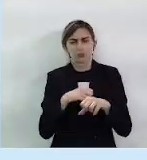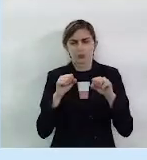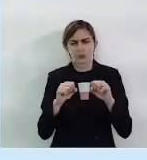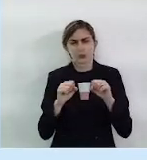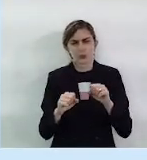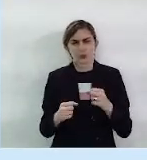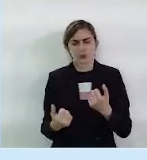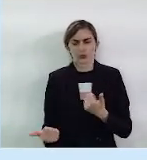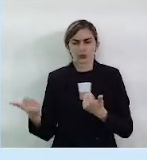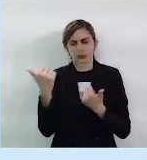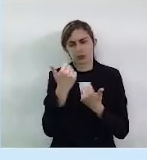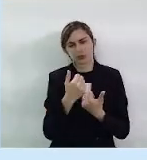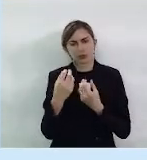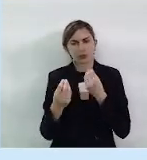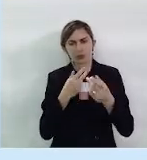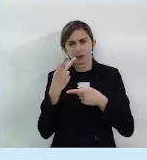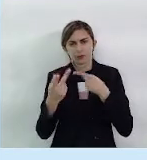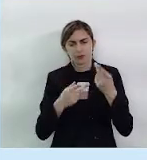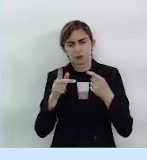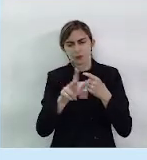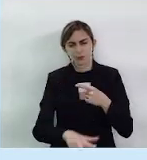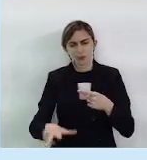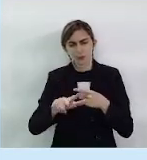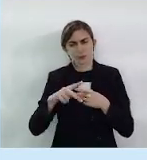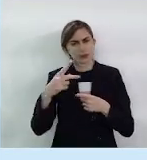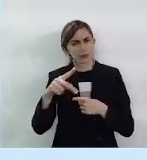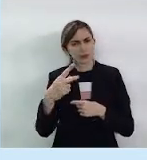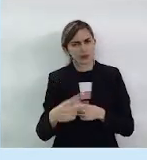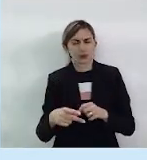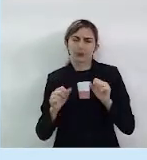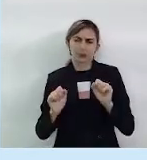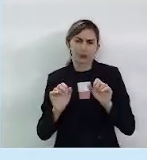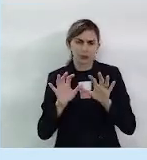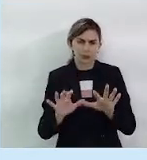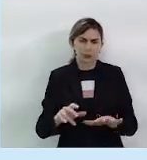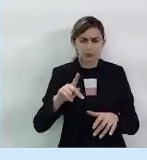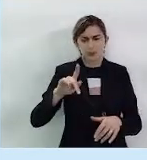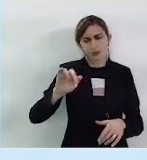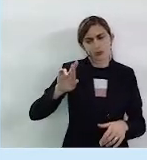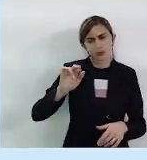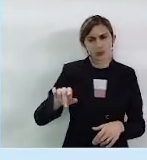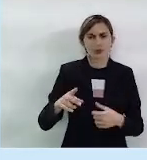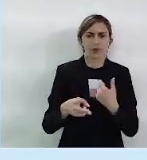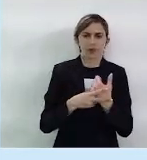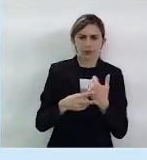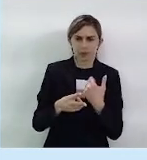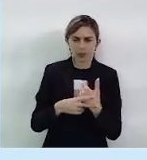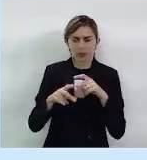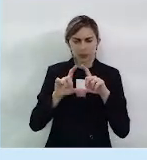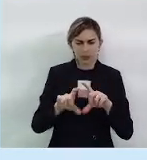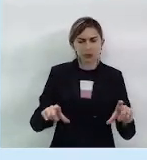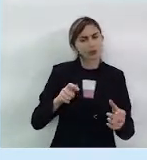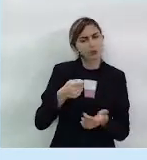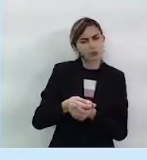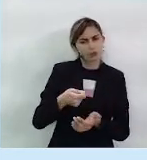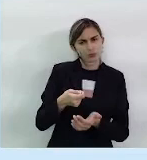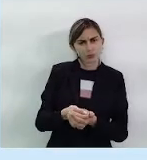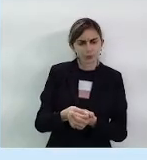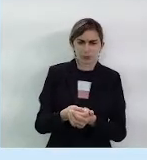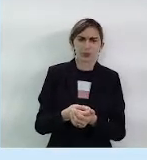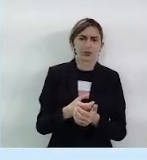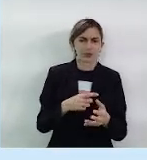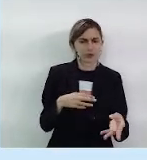ser substituído, como eu disse, pelo pronome eles, que está no plural, o verbo da oração deverá